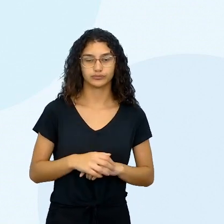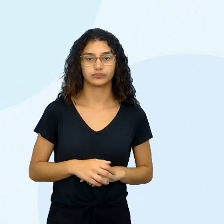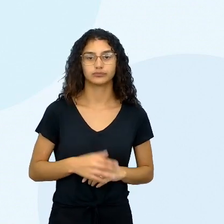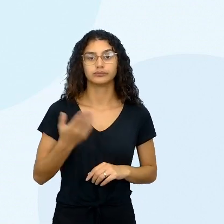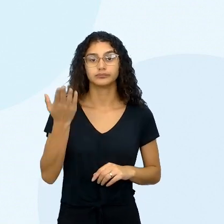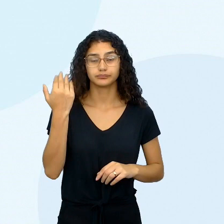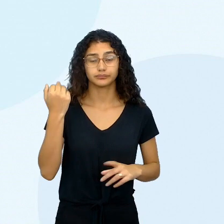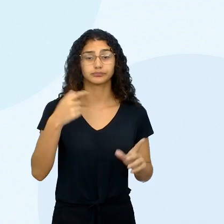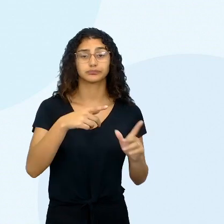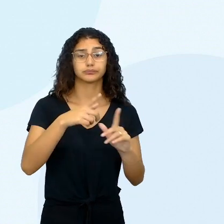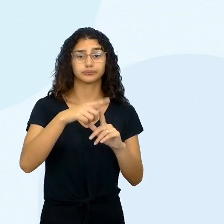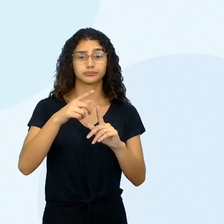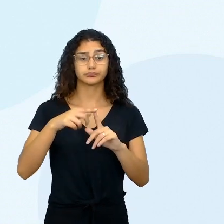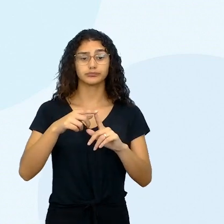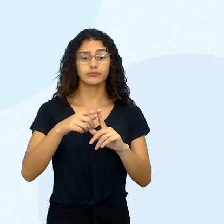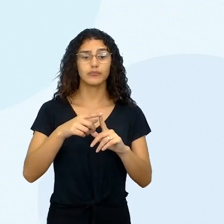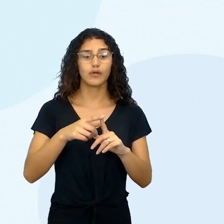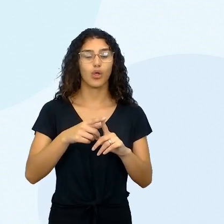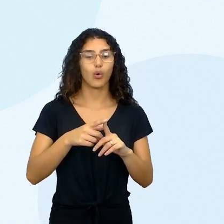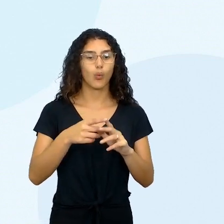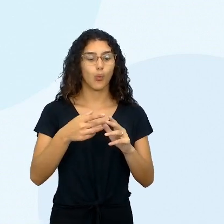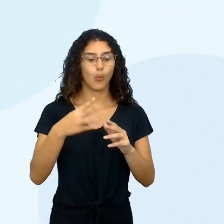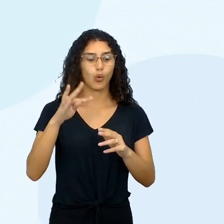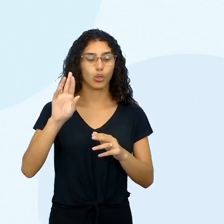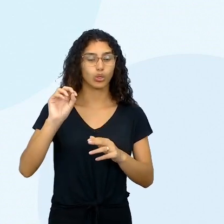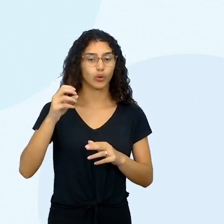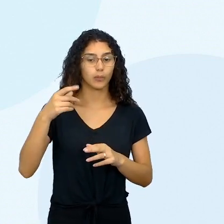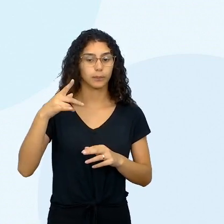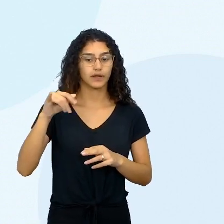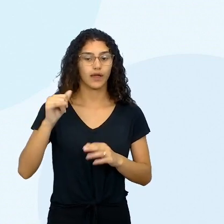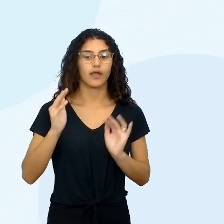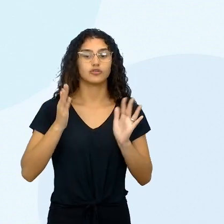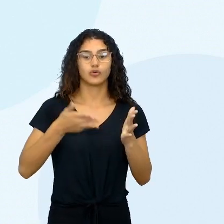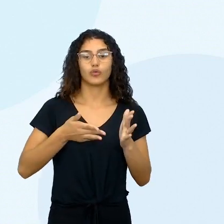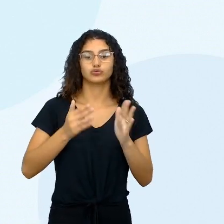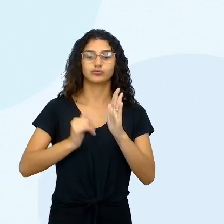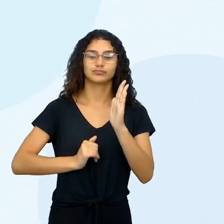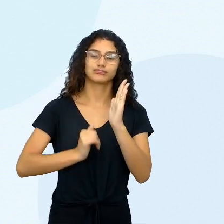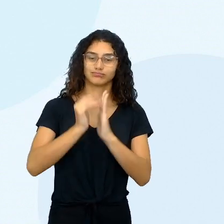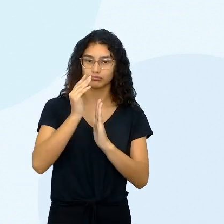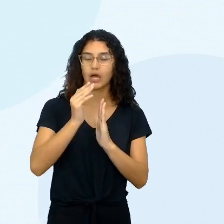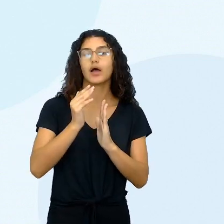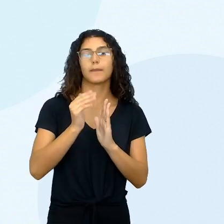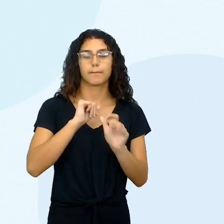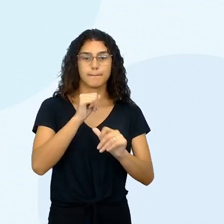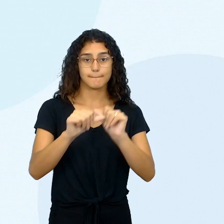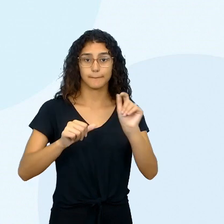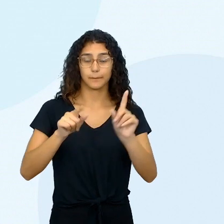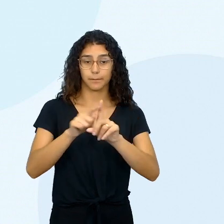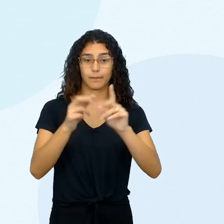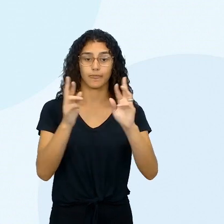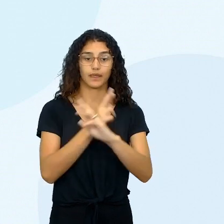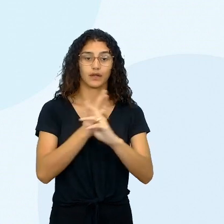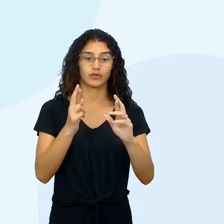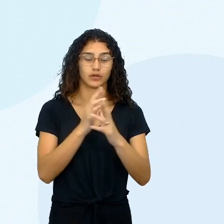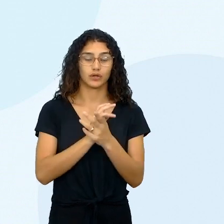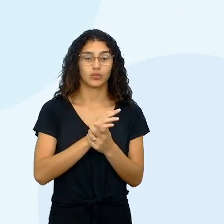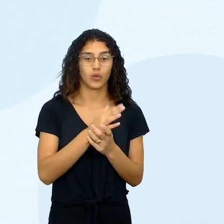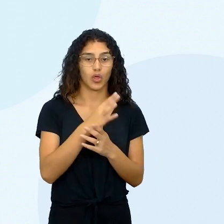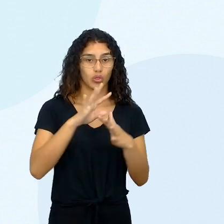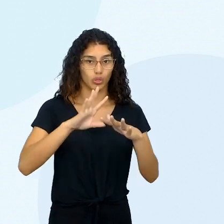eram tipicamente tropicais vão se tornar aí subtropicais, ligadas à questão da mudança do